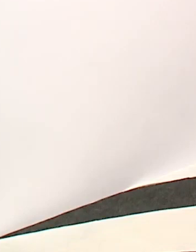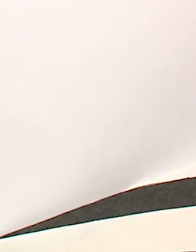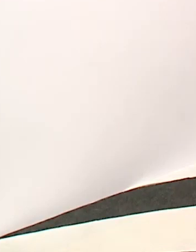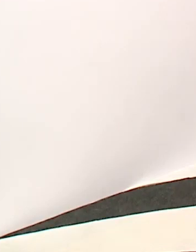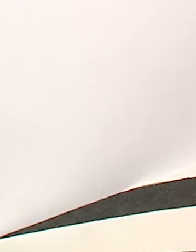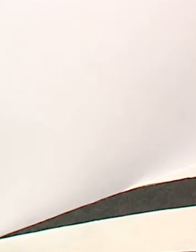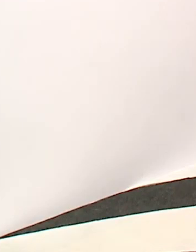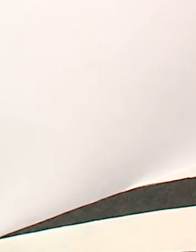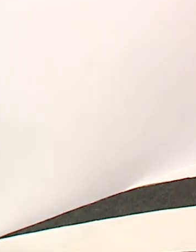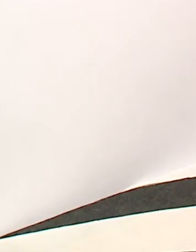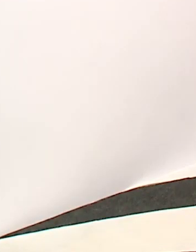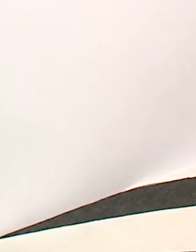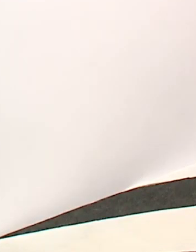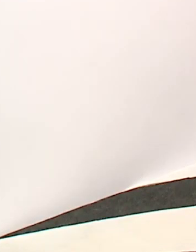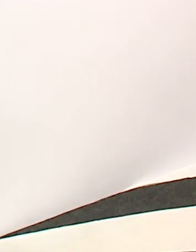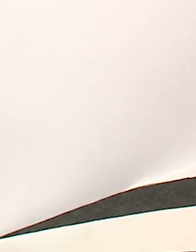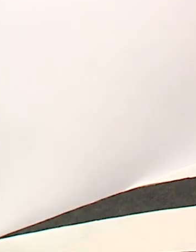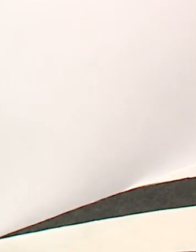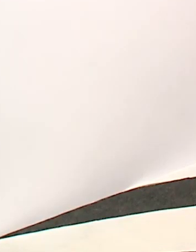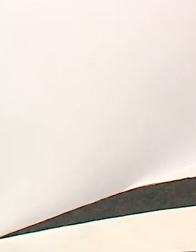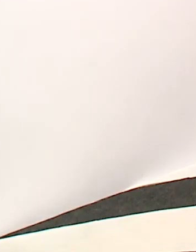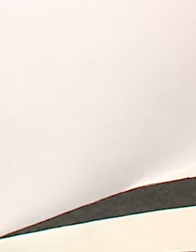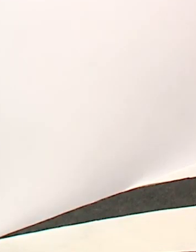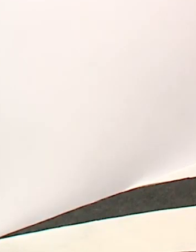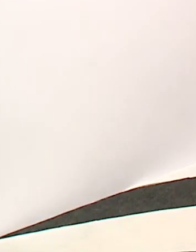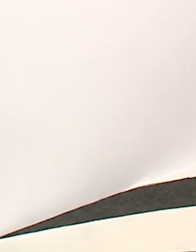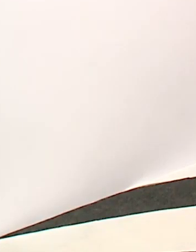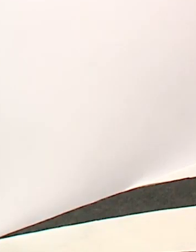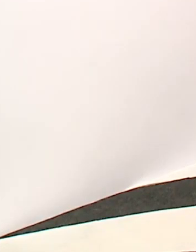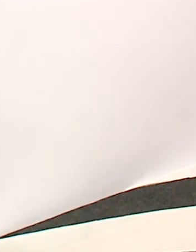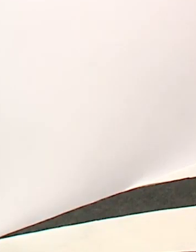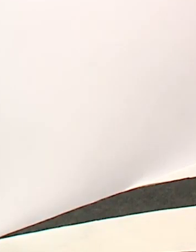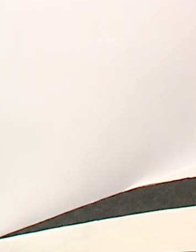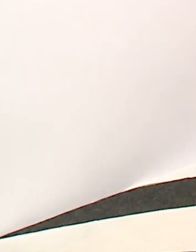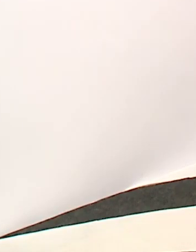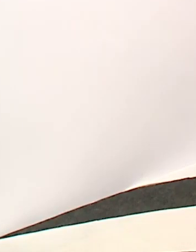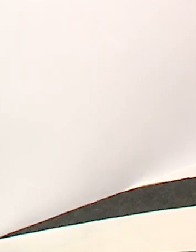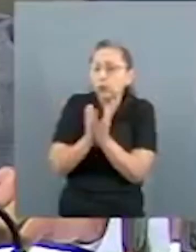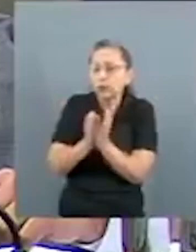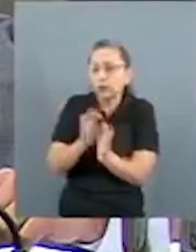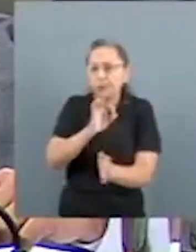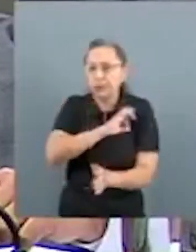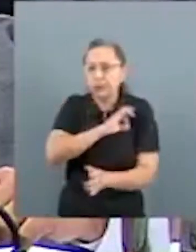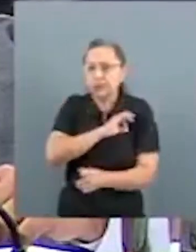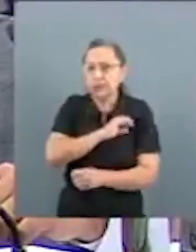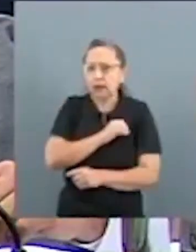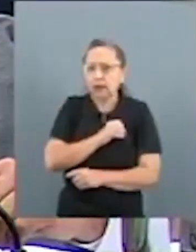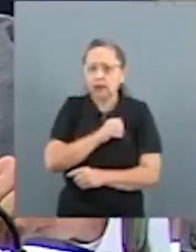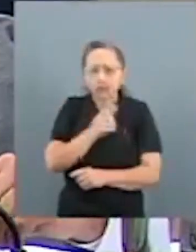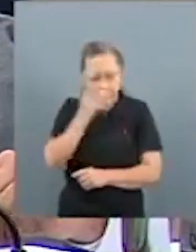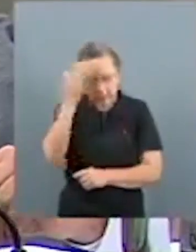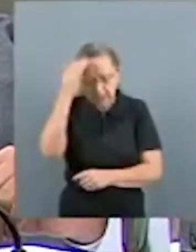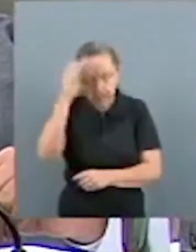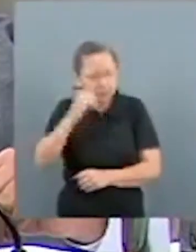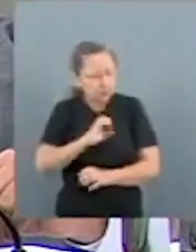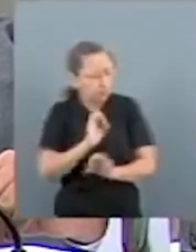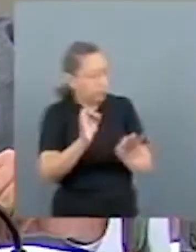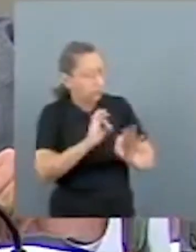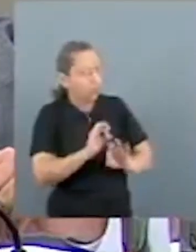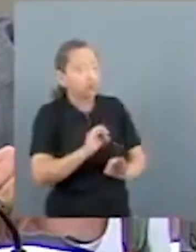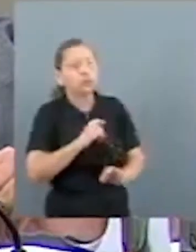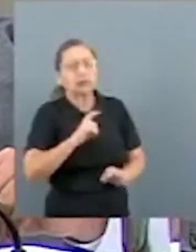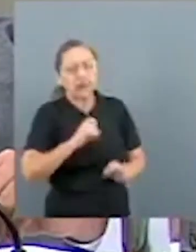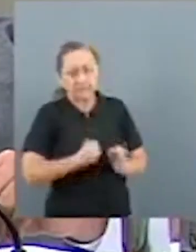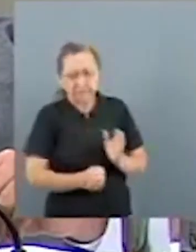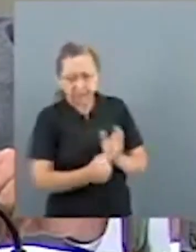que a ação da Polícia Militar no acampamento sempre foi limitada pelas Forças Armadas. O coronel, assim como outros